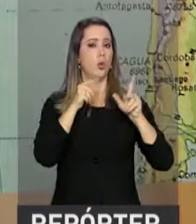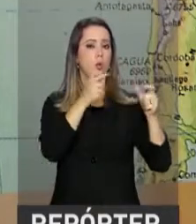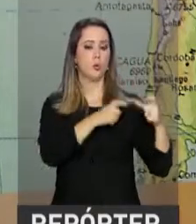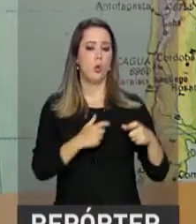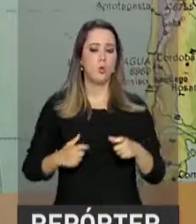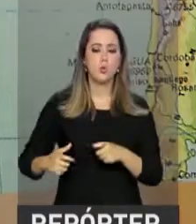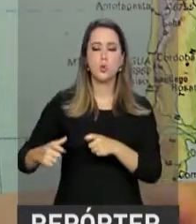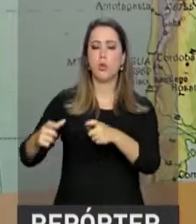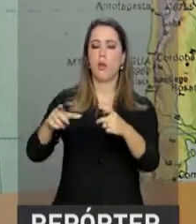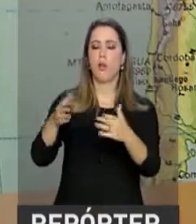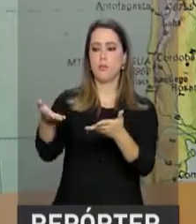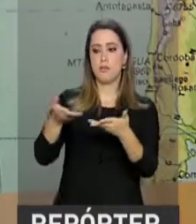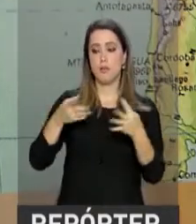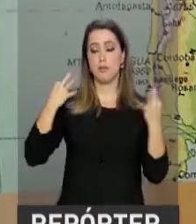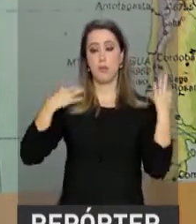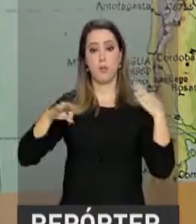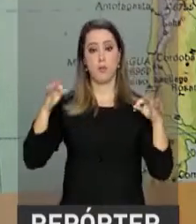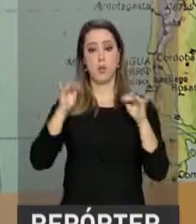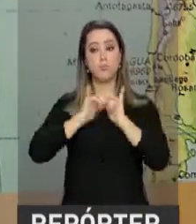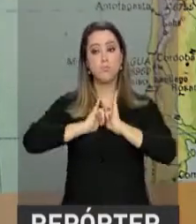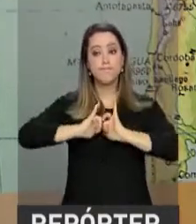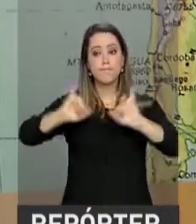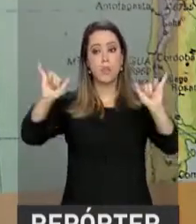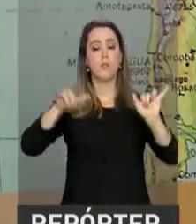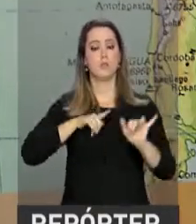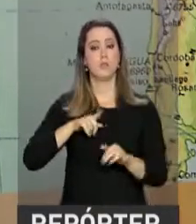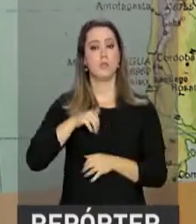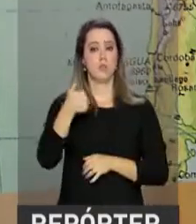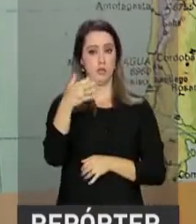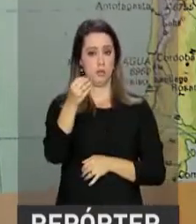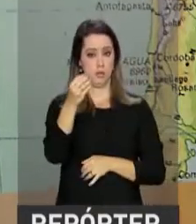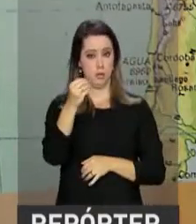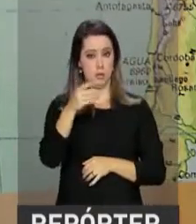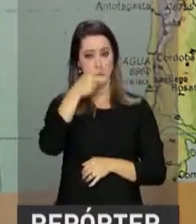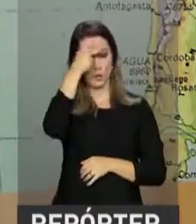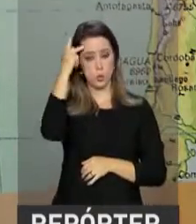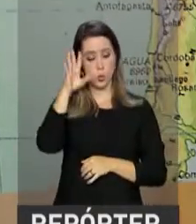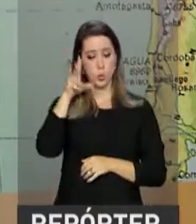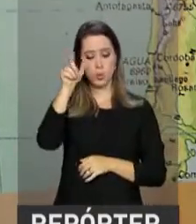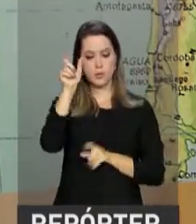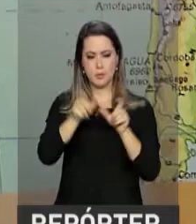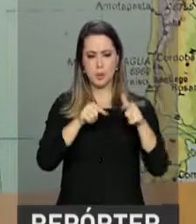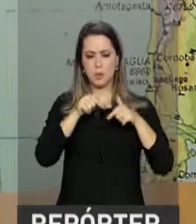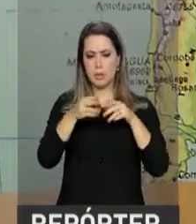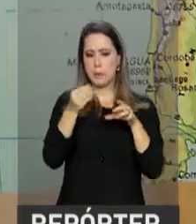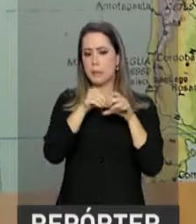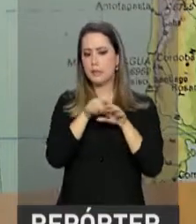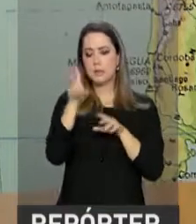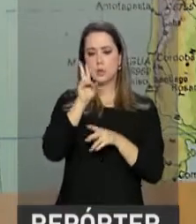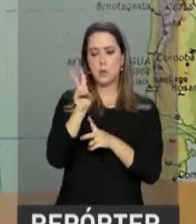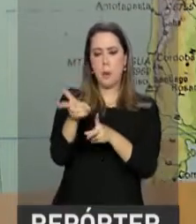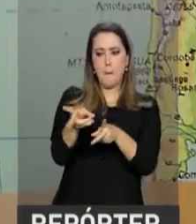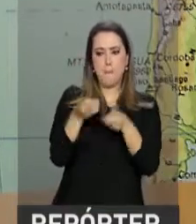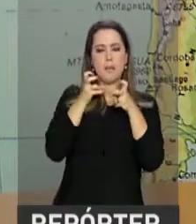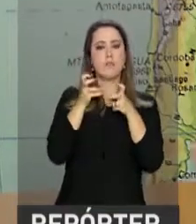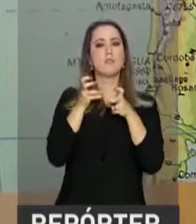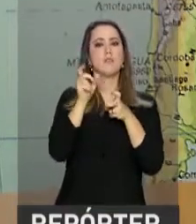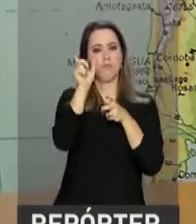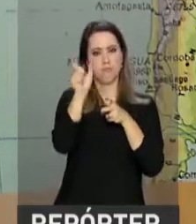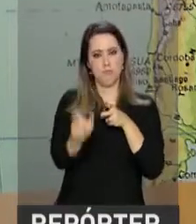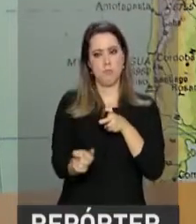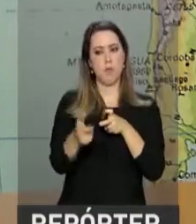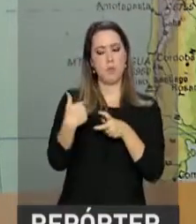turísticos nós divulgamos o disque 100 para que todos os funcionários que trabalham nesses estabelecimentos estejam